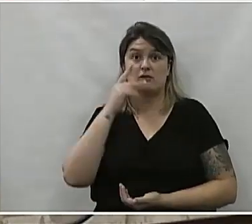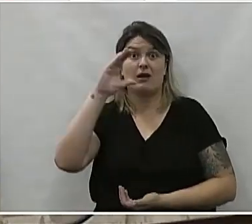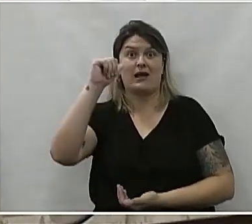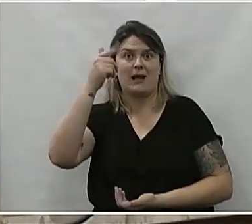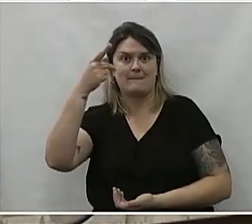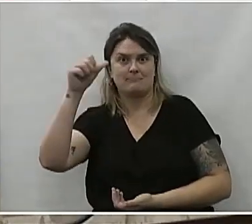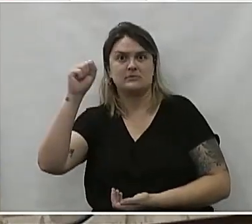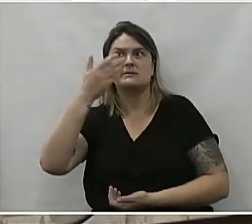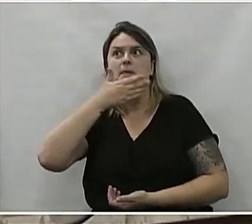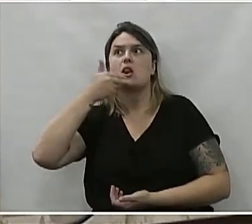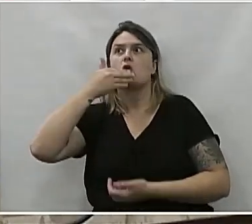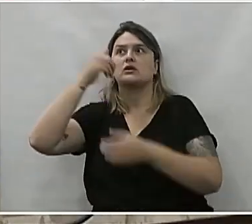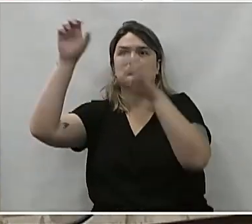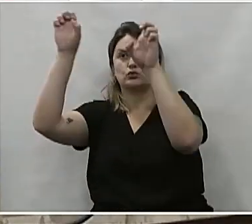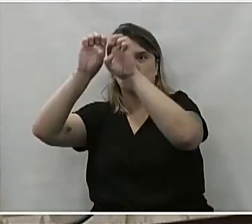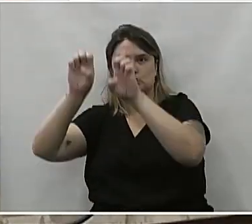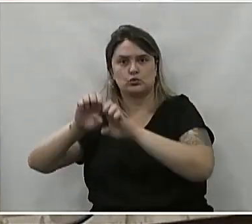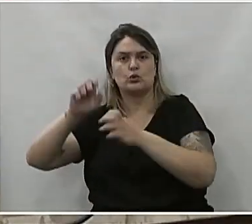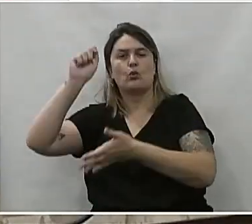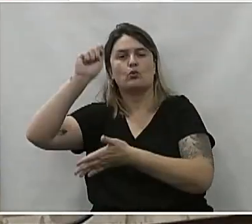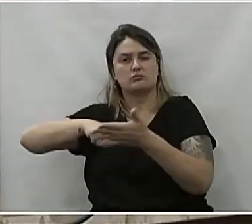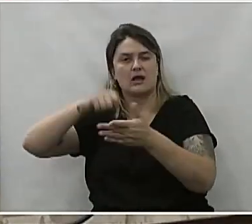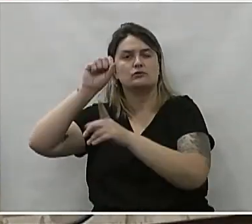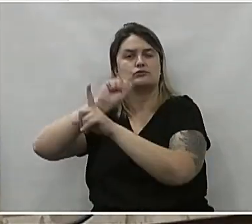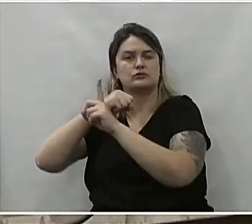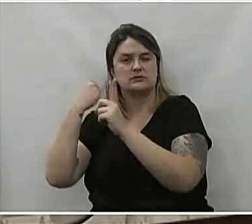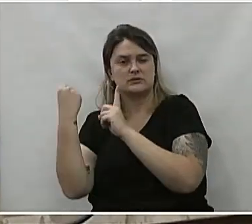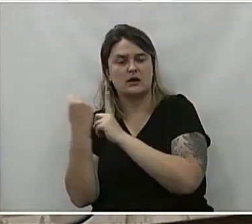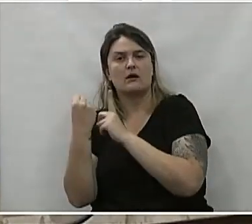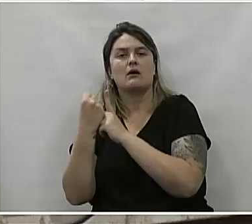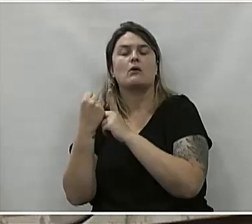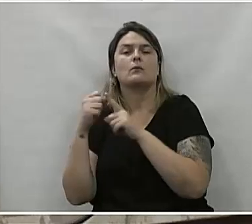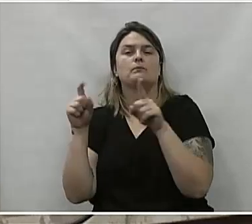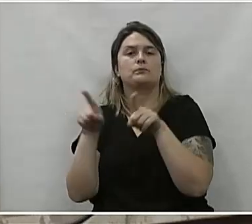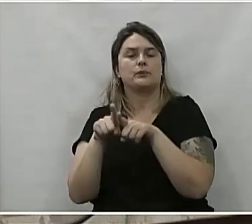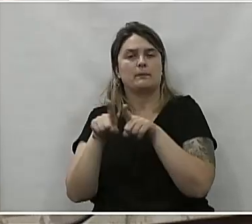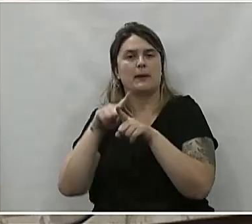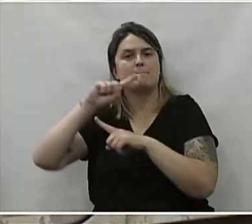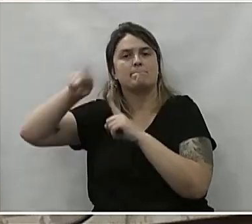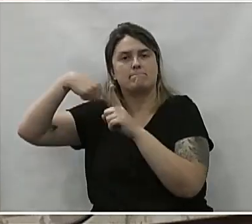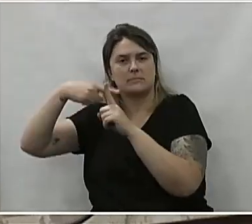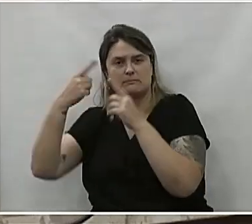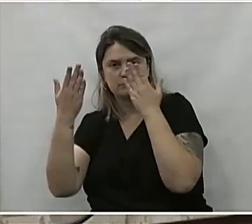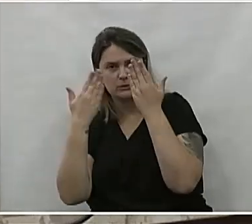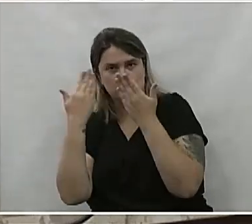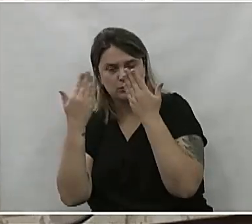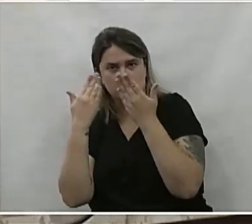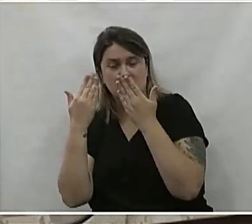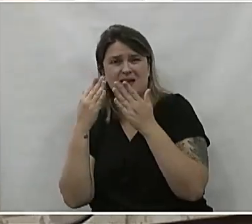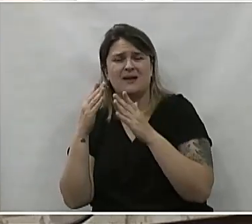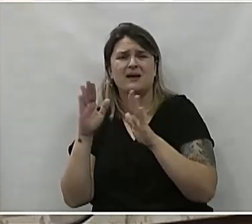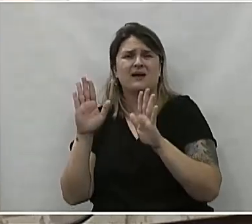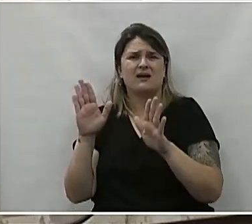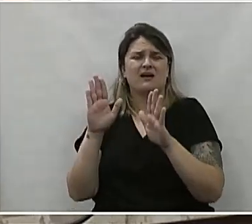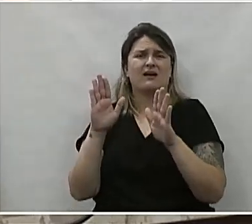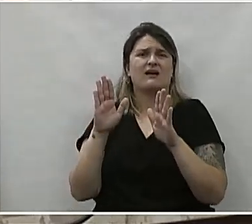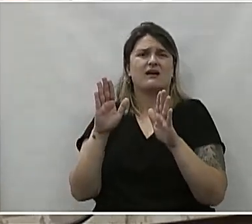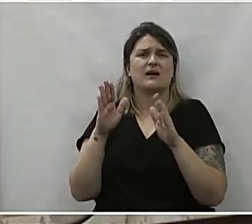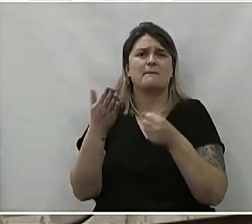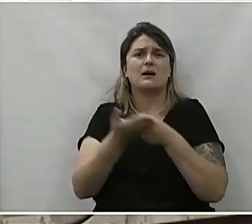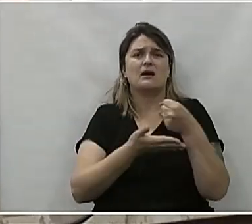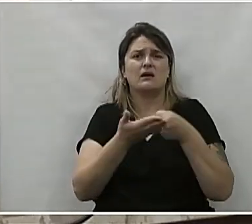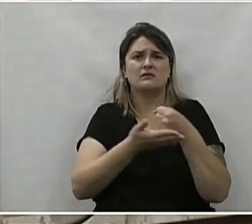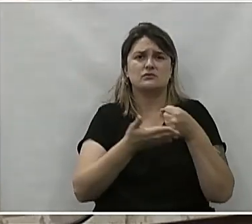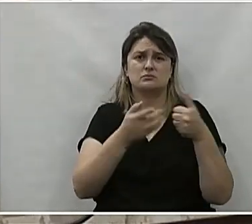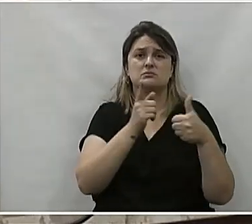melhorou A questão da estrutura Foi contratado A questão de assistente social A questão de psicólogo Só que a atenção primária